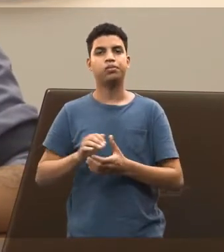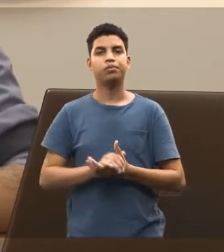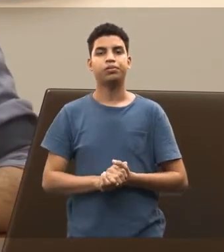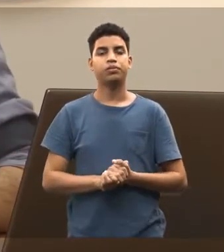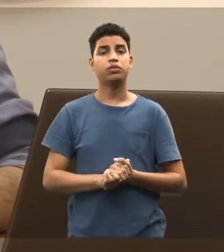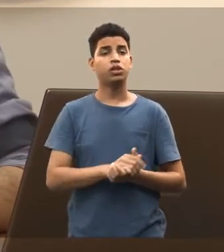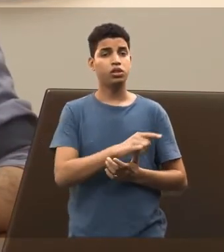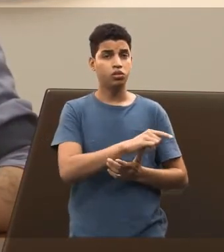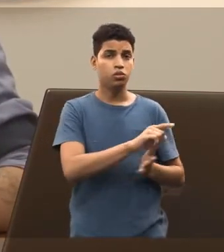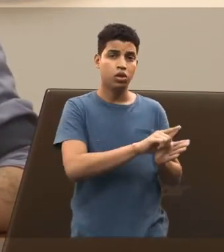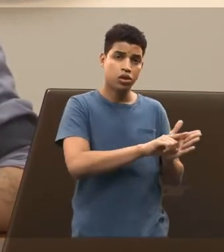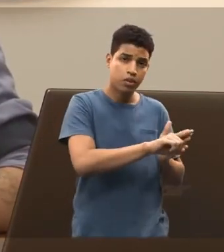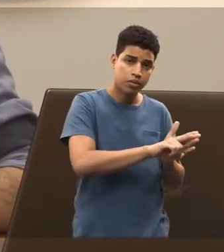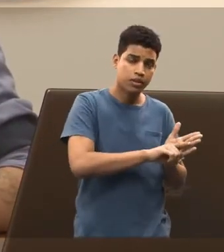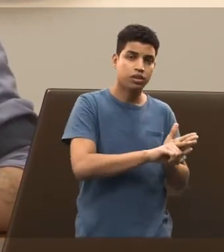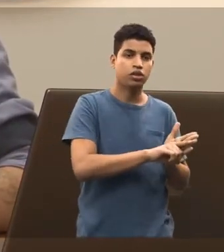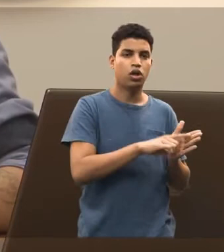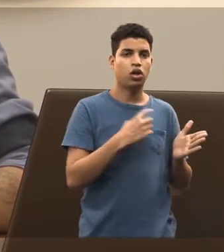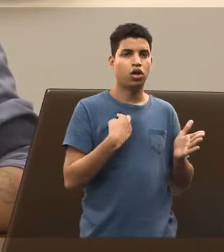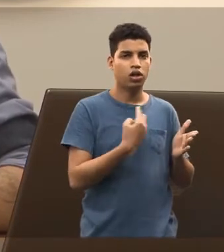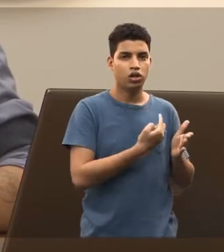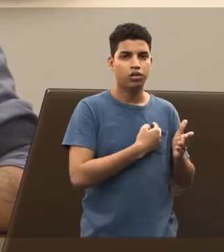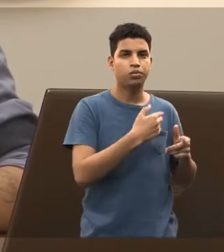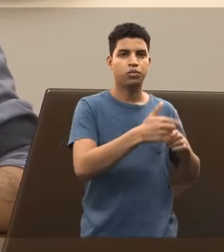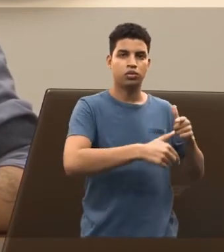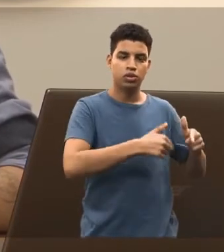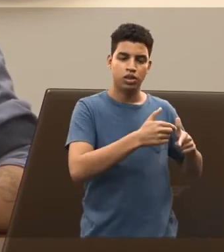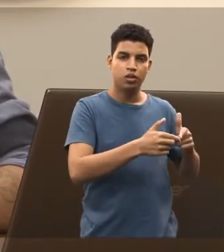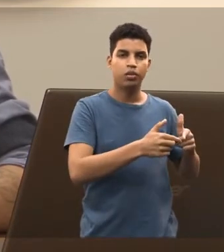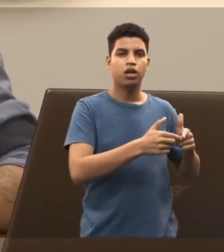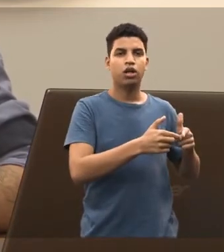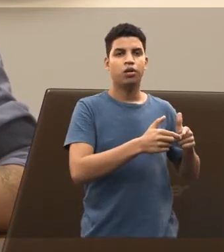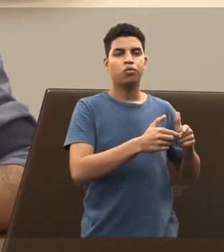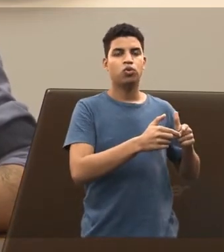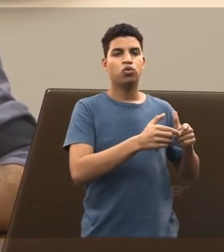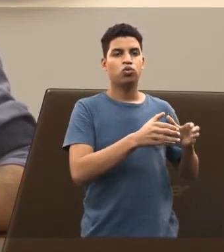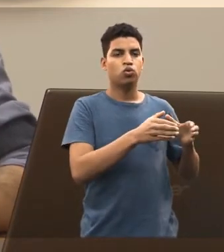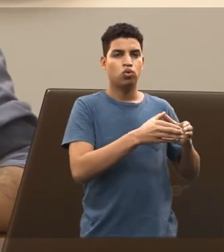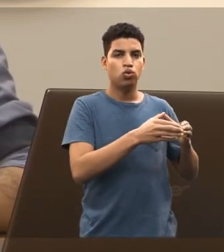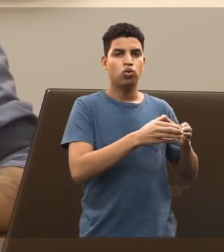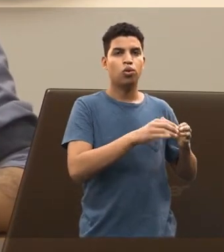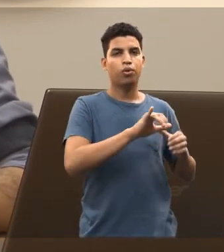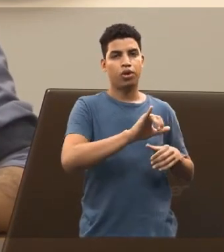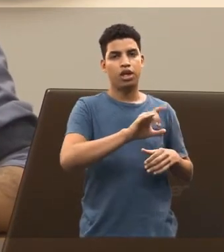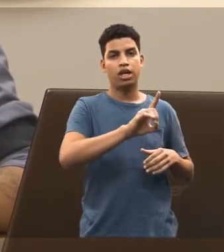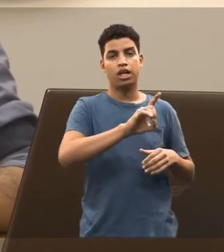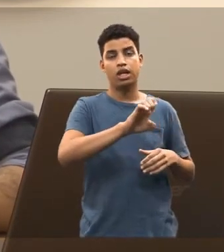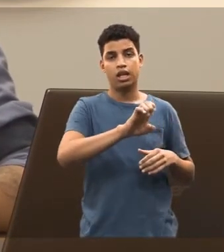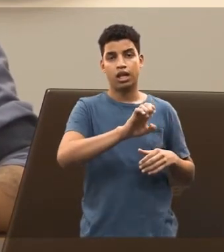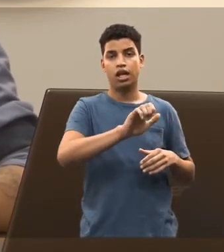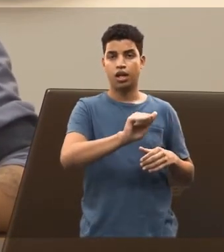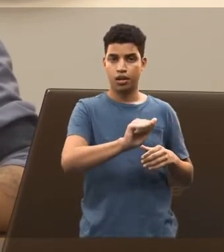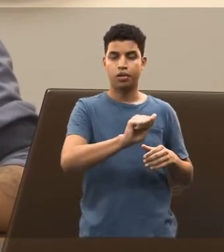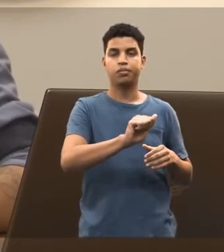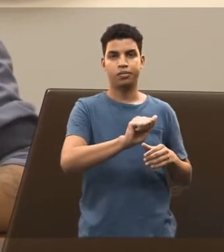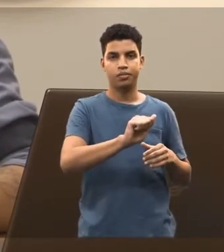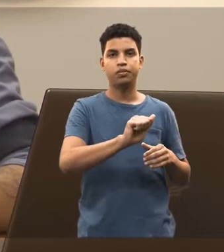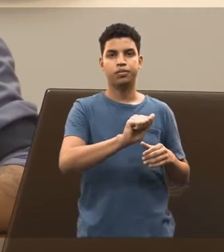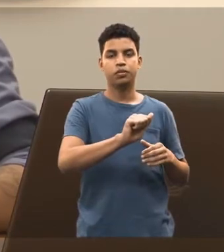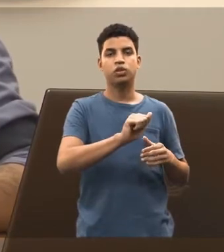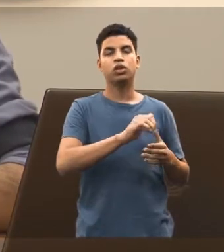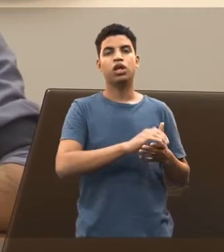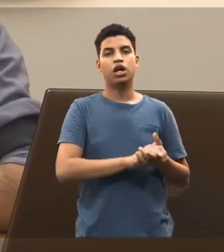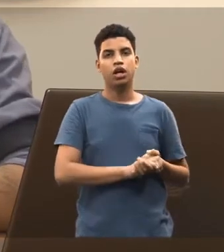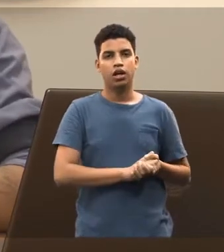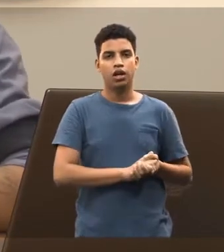UFSCar. Bom, no âmbito da pesquisa, a gente trabalha, nós, né, do grupo de pesquisa IDEA, né,